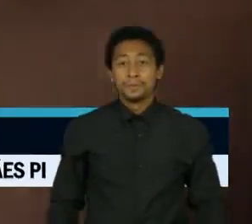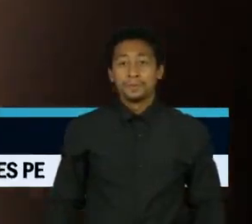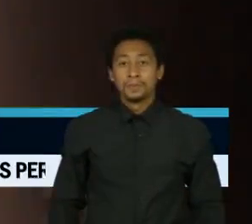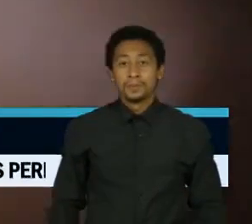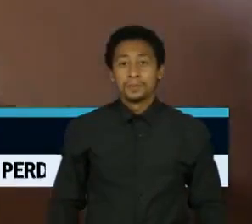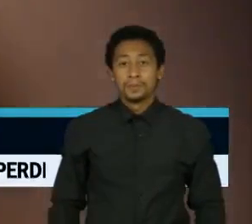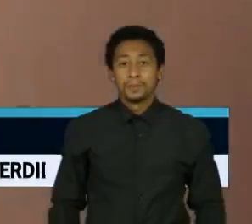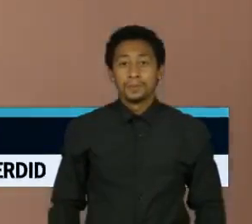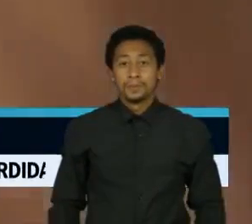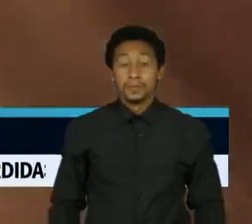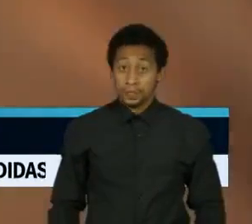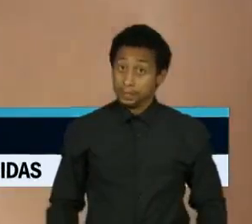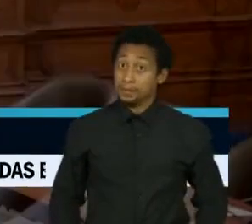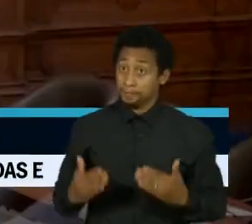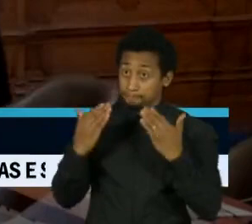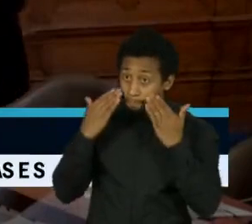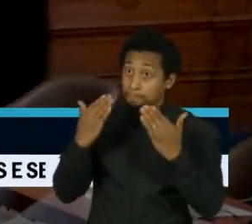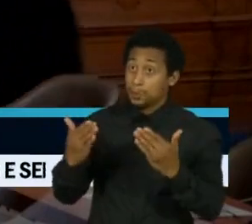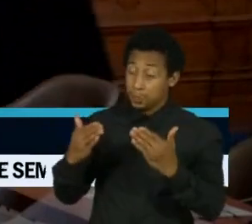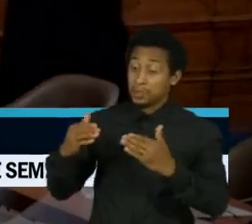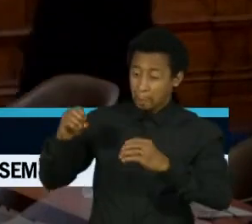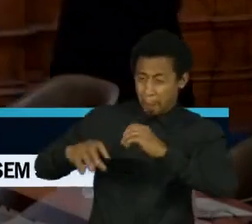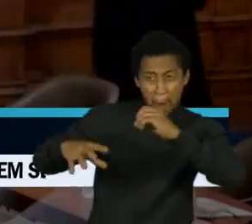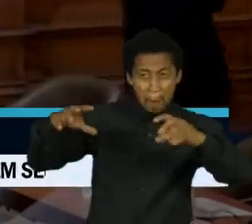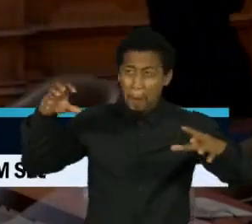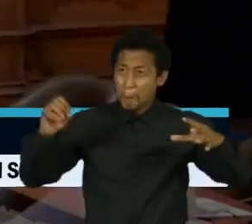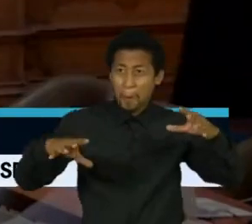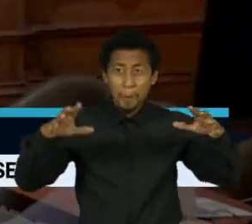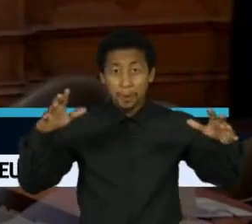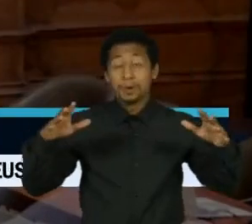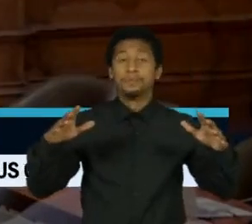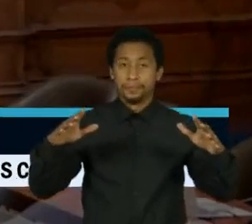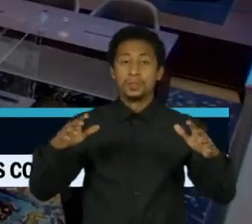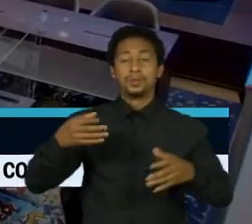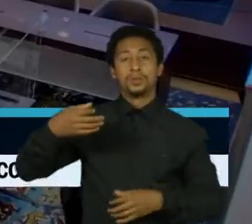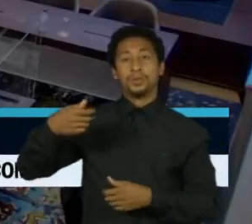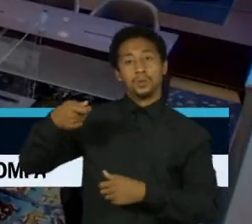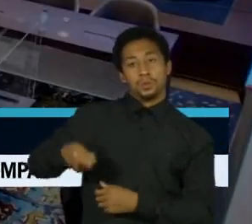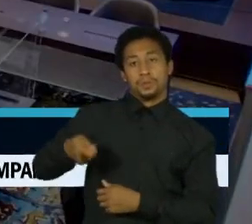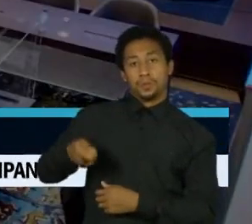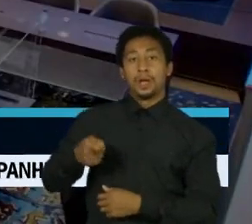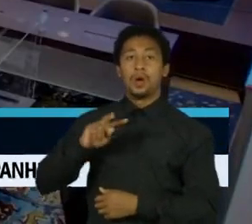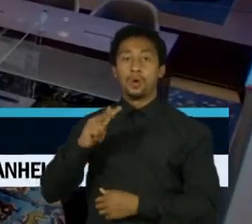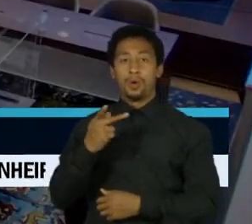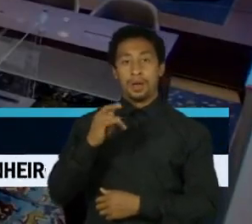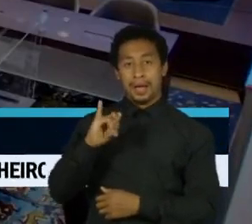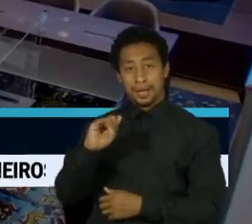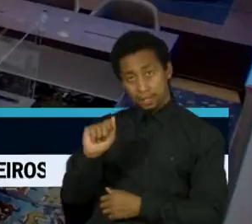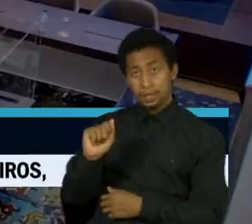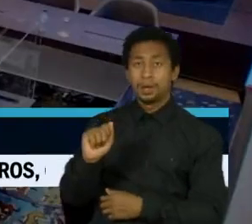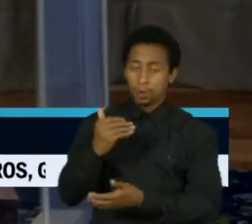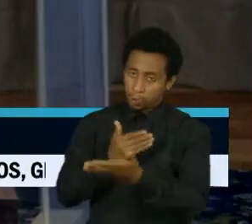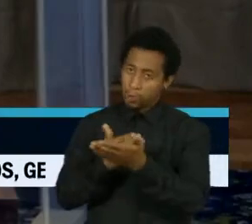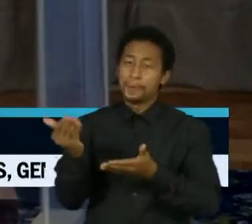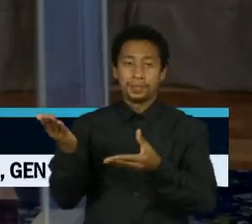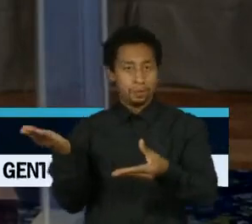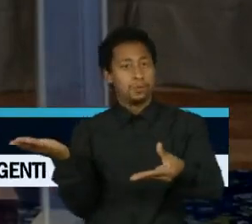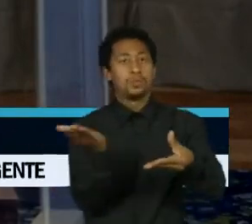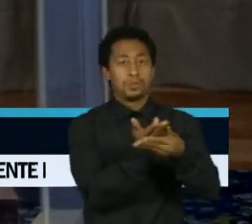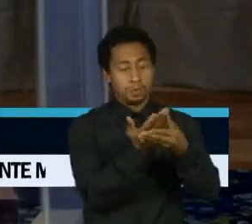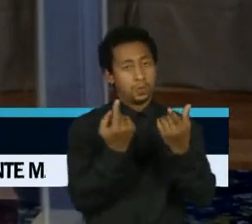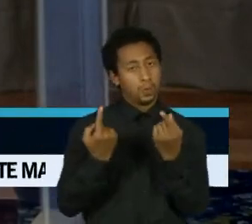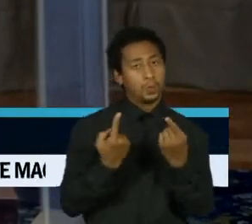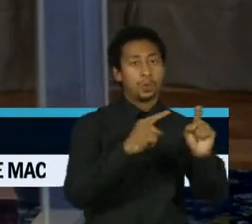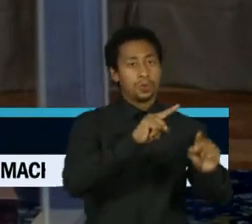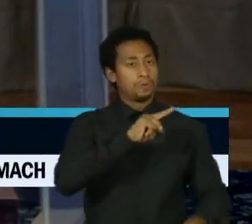Por cenas como esta, o Tribunal de Haia começou hoje as audiências do processo em que a Ucrânia acusa o regime de Vladimir Putin